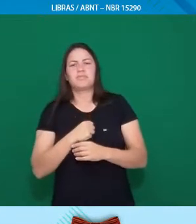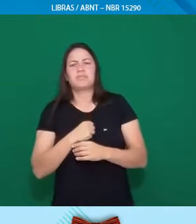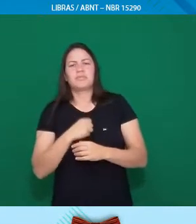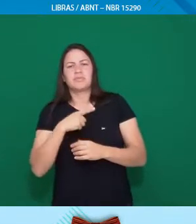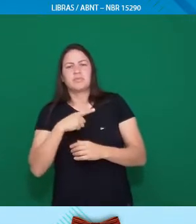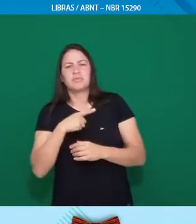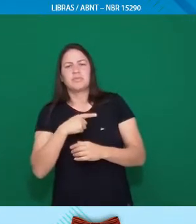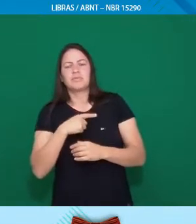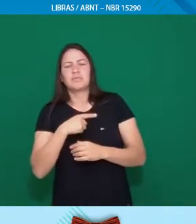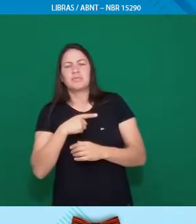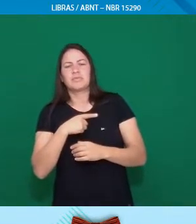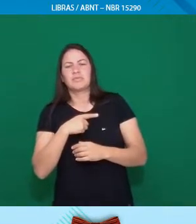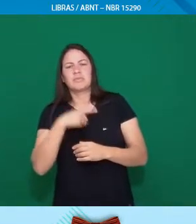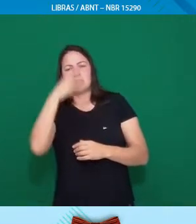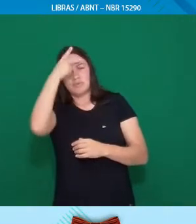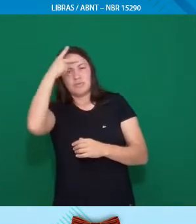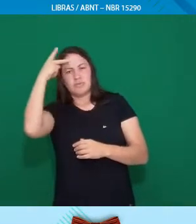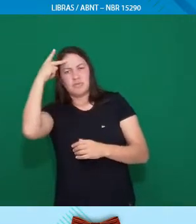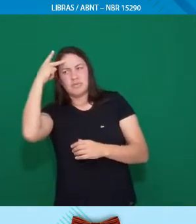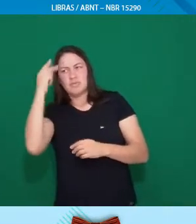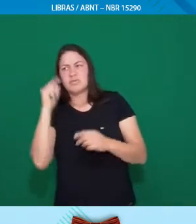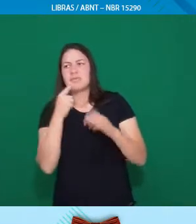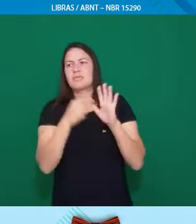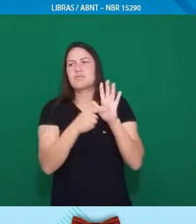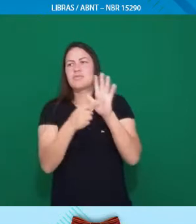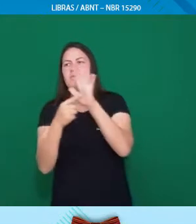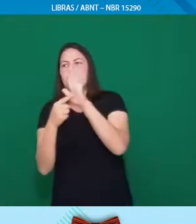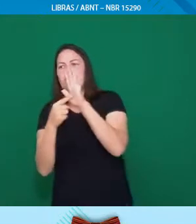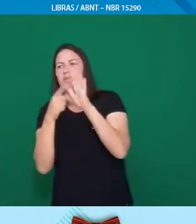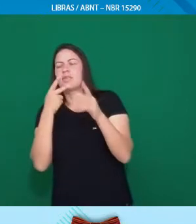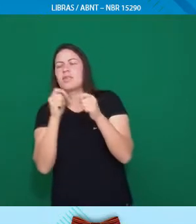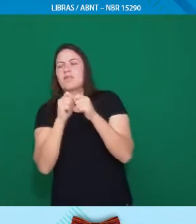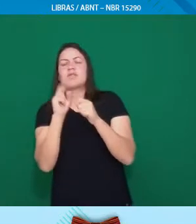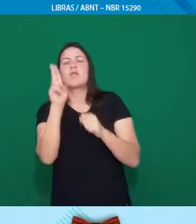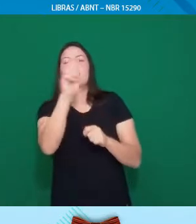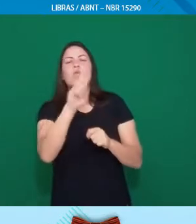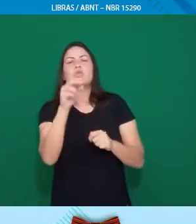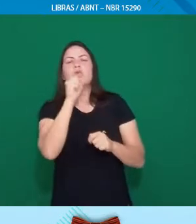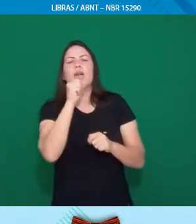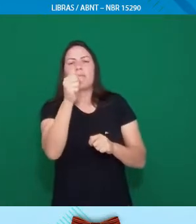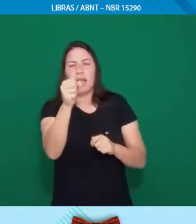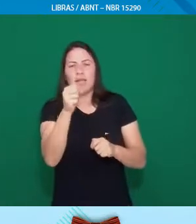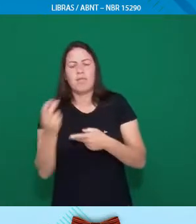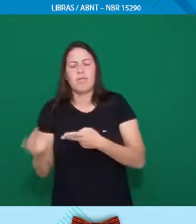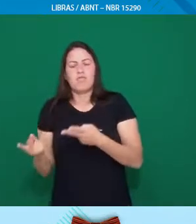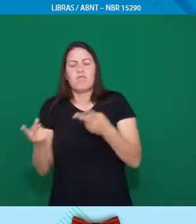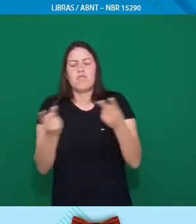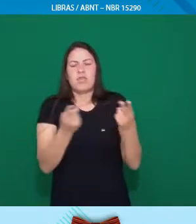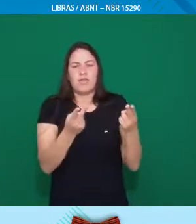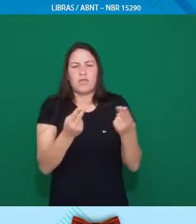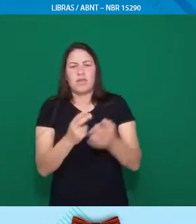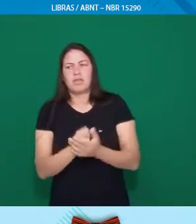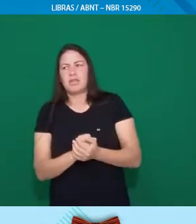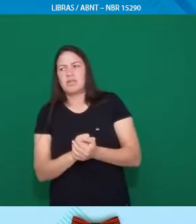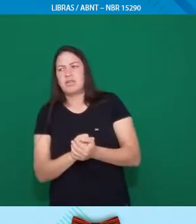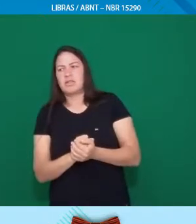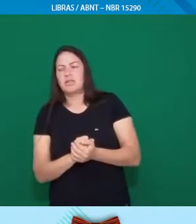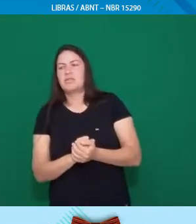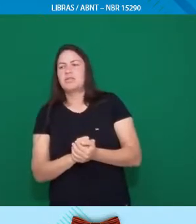né e recebo de coração até convido se você quer fazer os da palavra fica à vontade